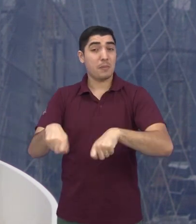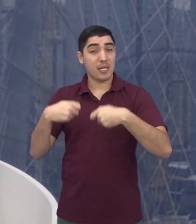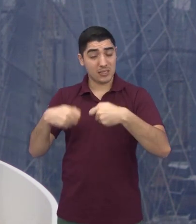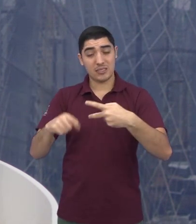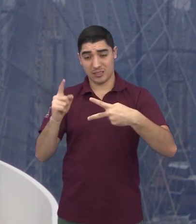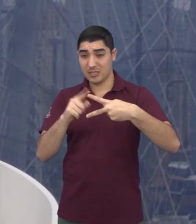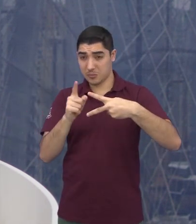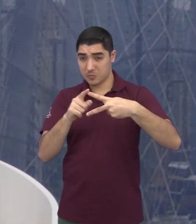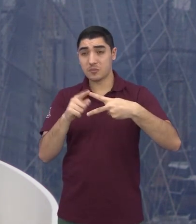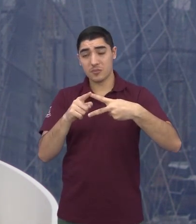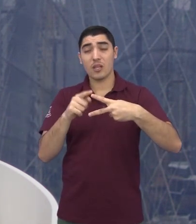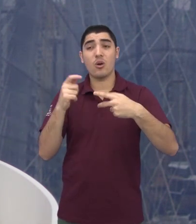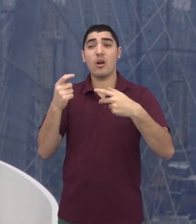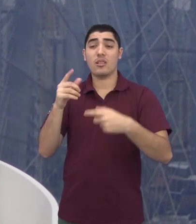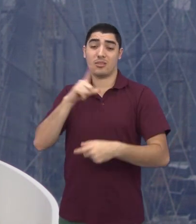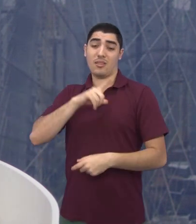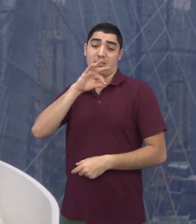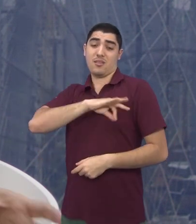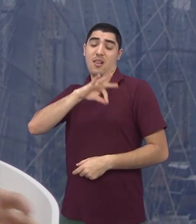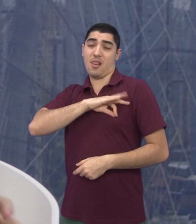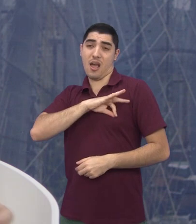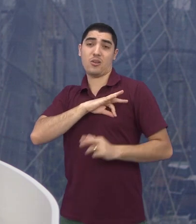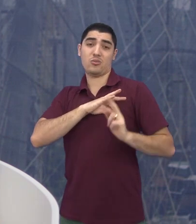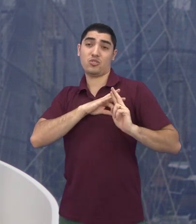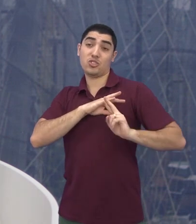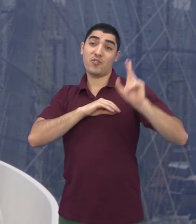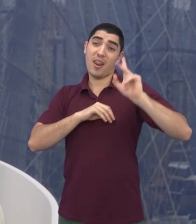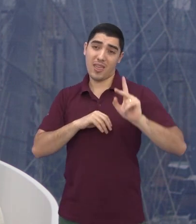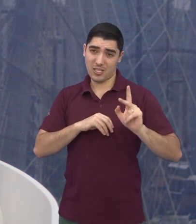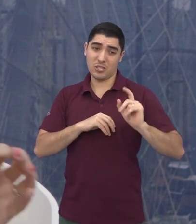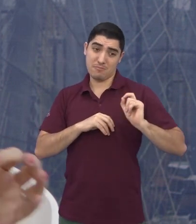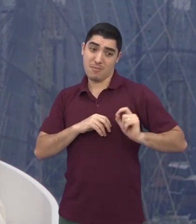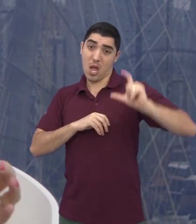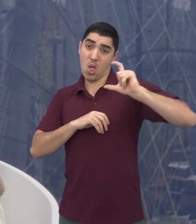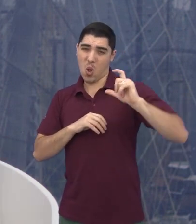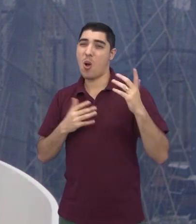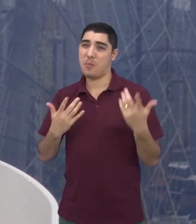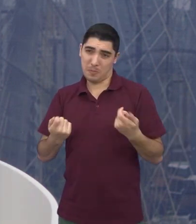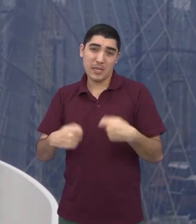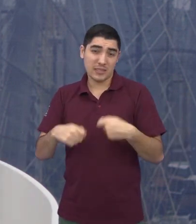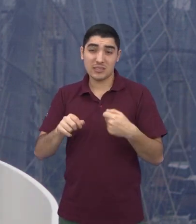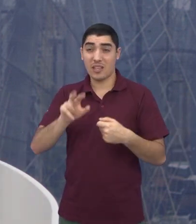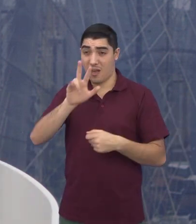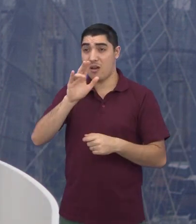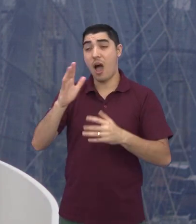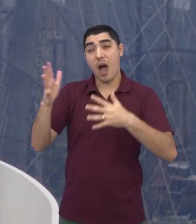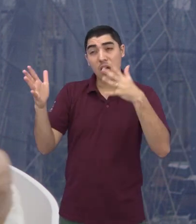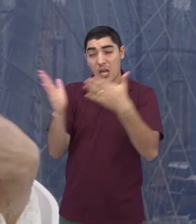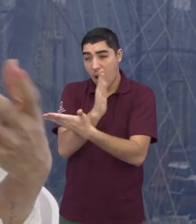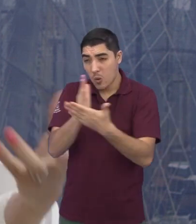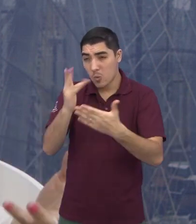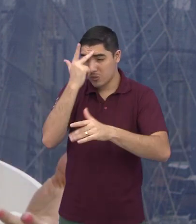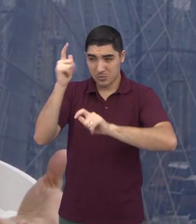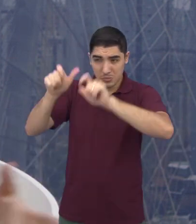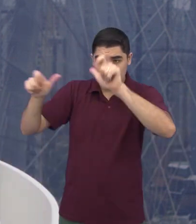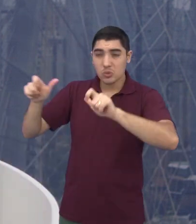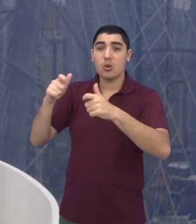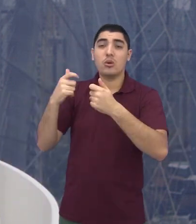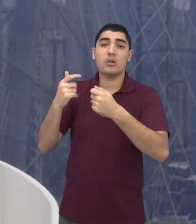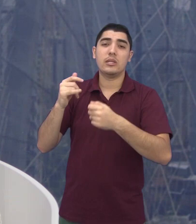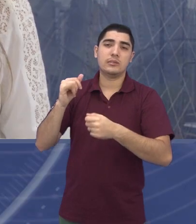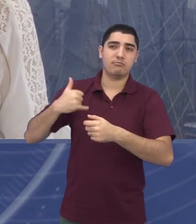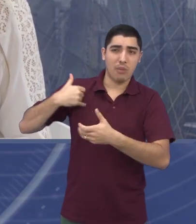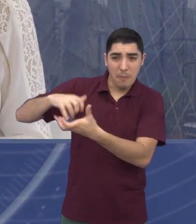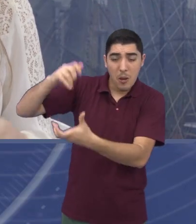renda diferenciada, que talvez comprometa a necessidade do dia a dia das pessoas idosas em relação a